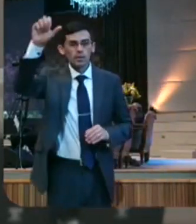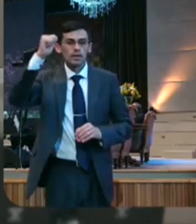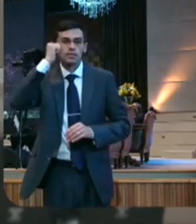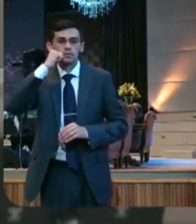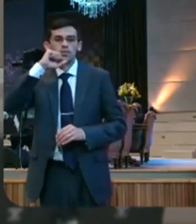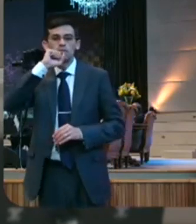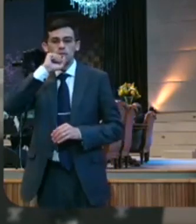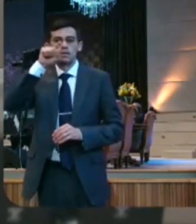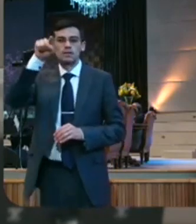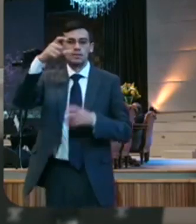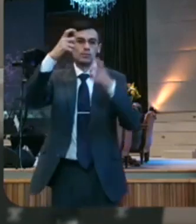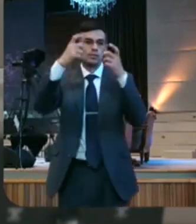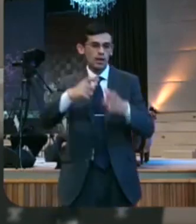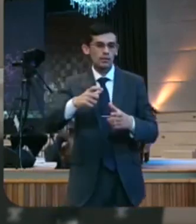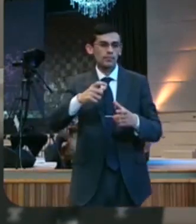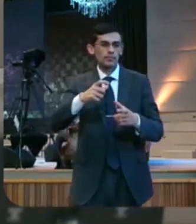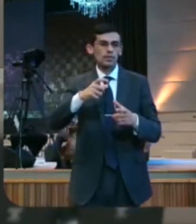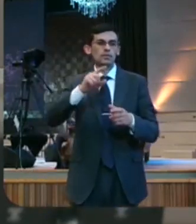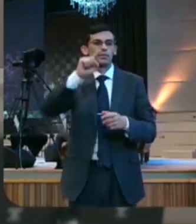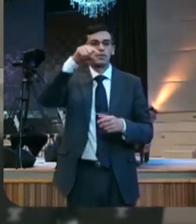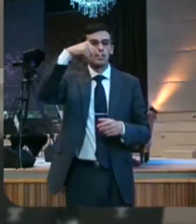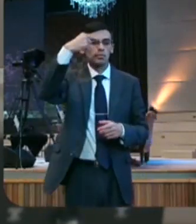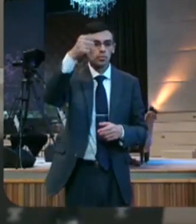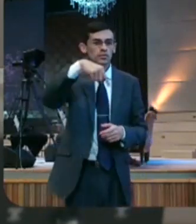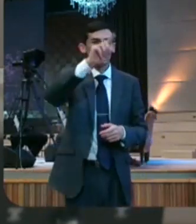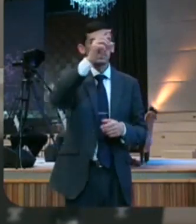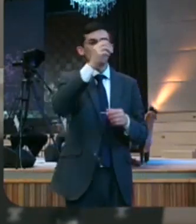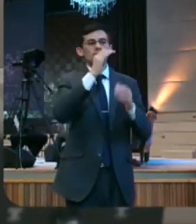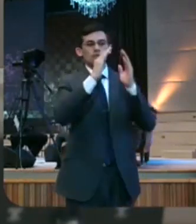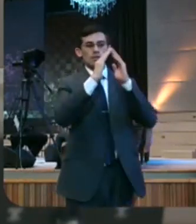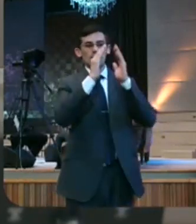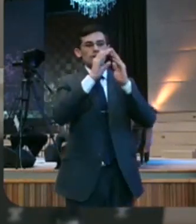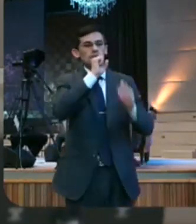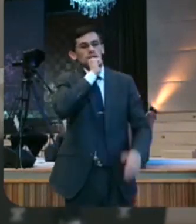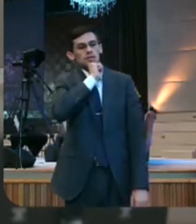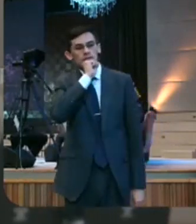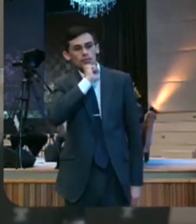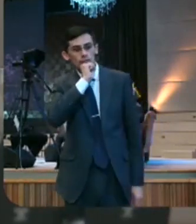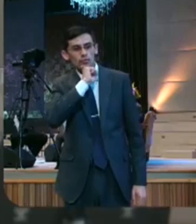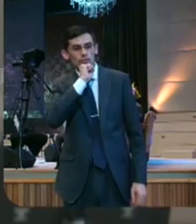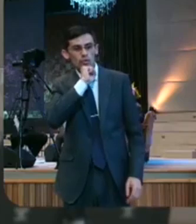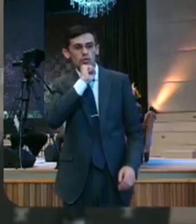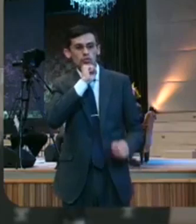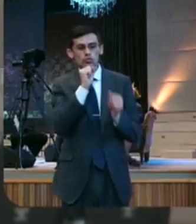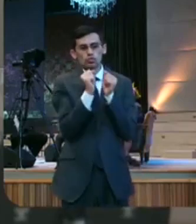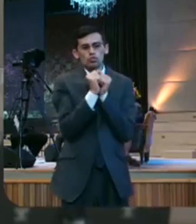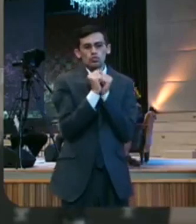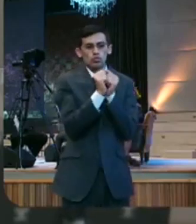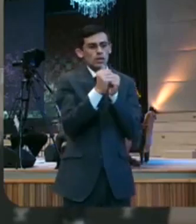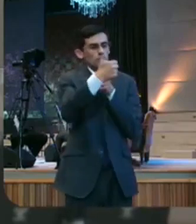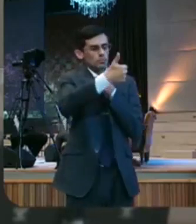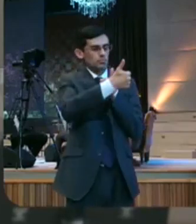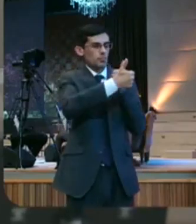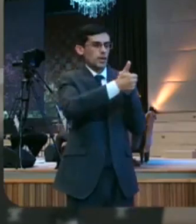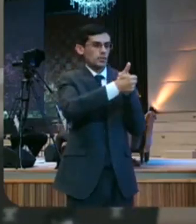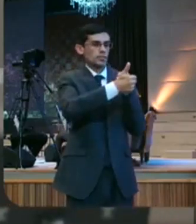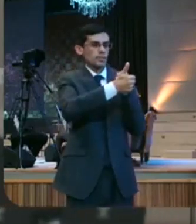mãe, passa na casa da sua avó, que é lá na cidade de Rio Claro, caminho para